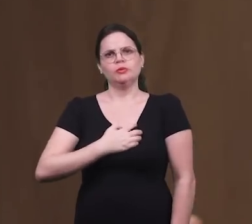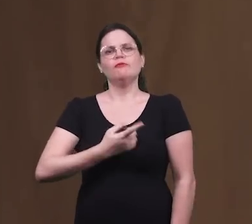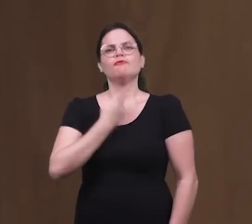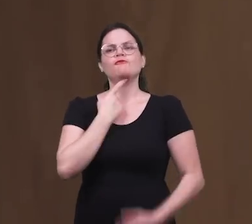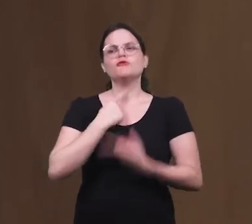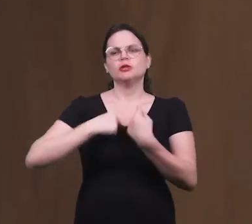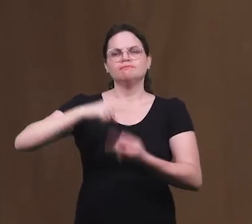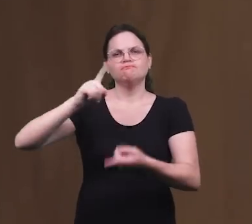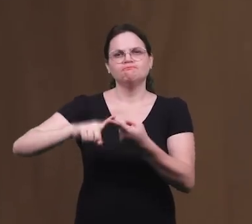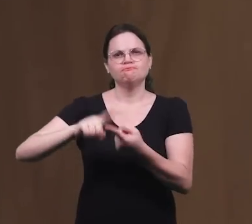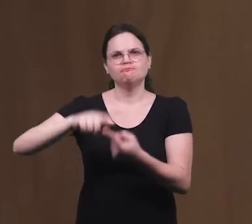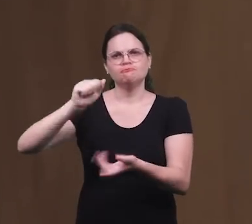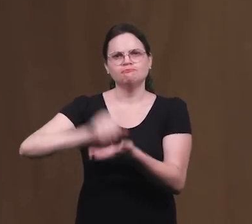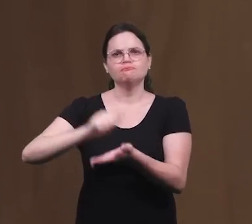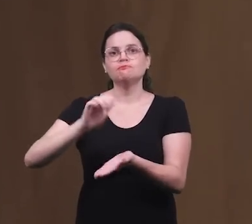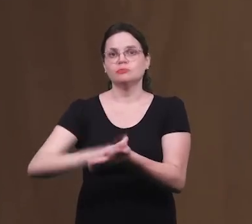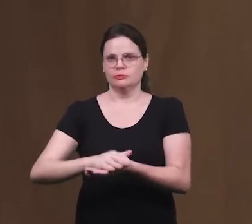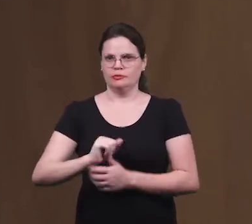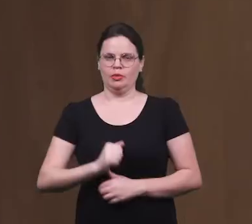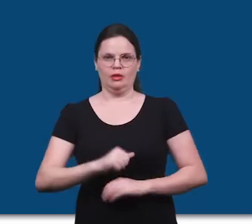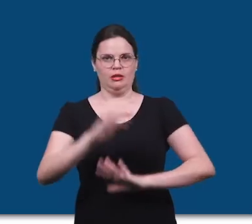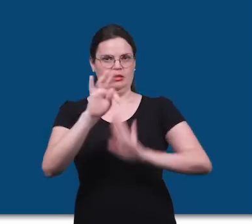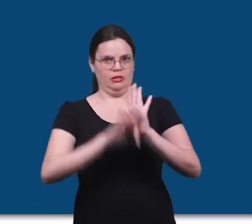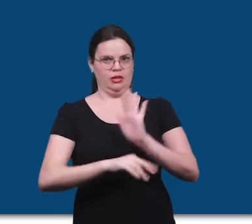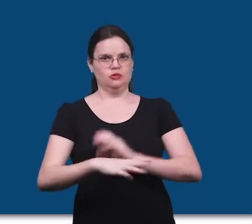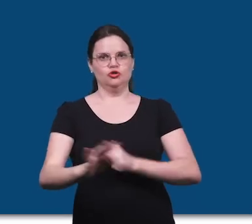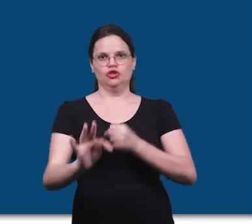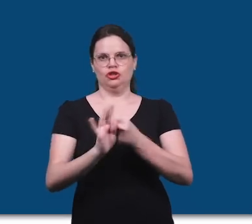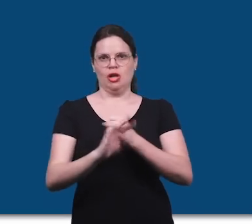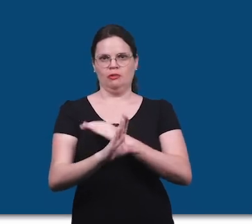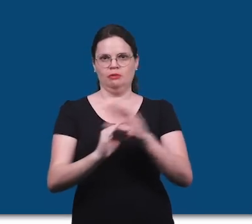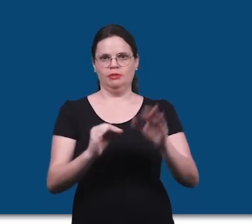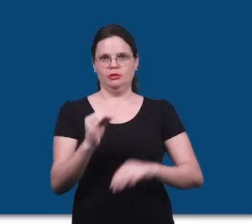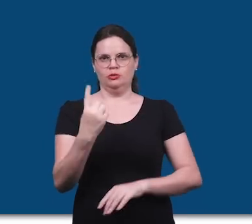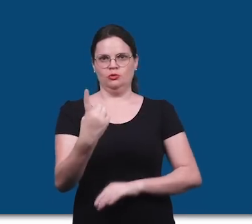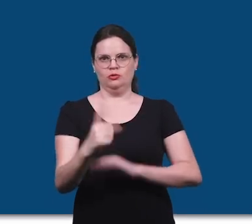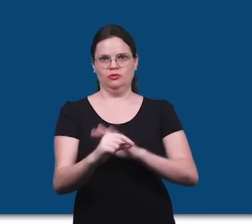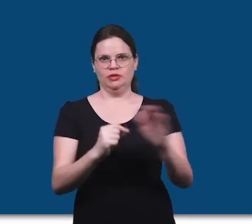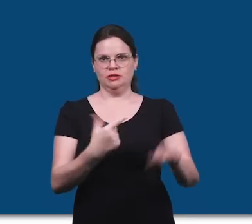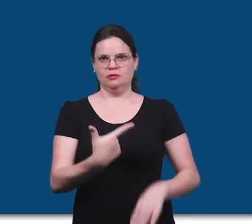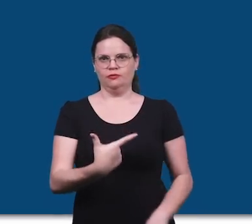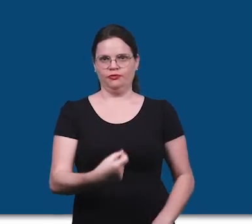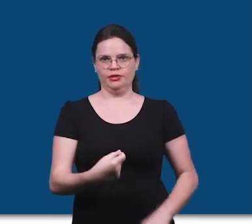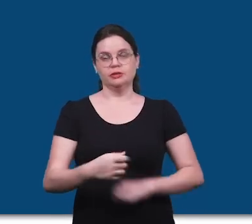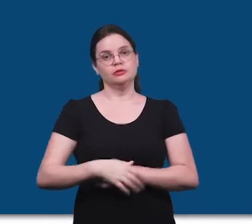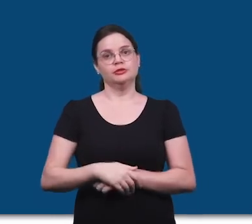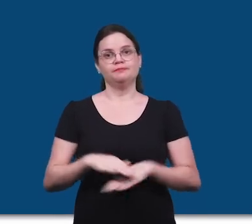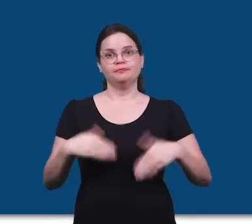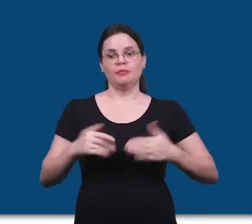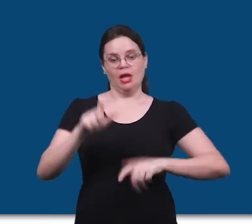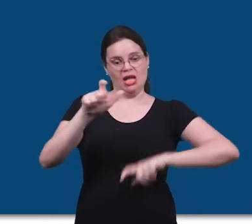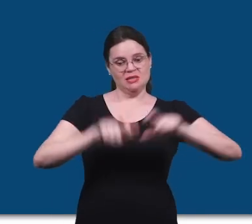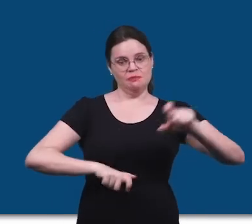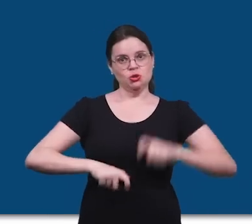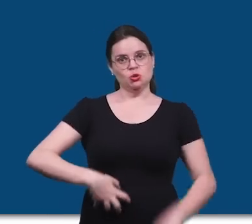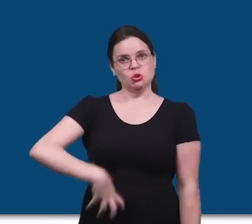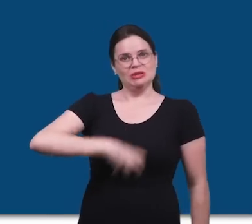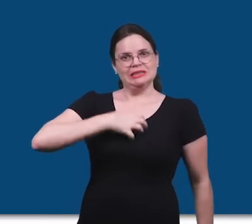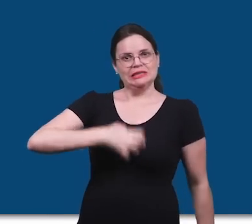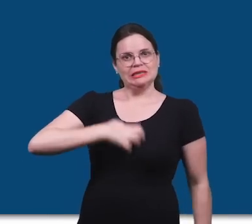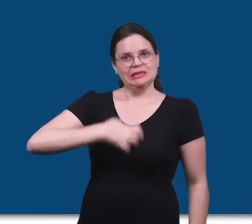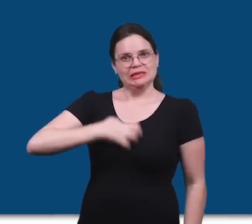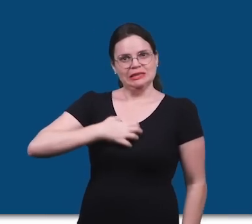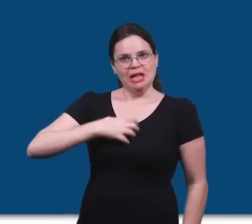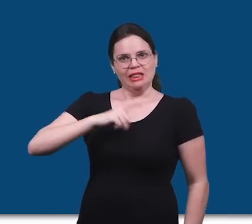revidar. Lá em Tiago, capítulo 1, verso 20, porque a ira humana não produz a justiça de